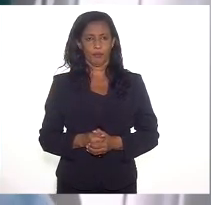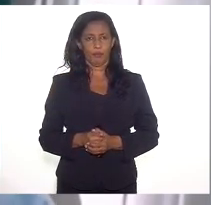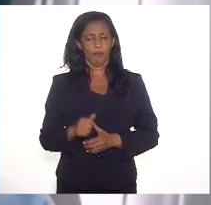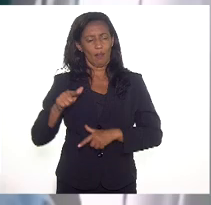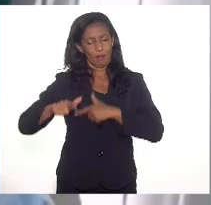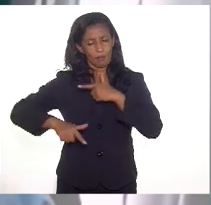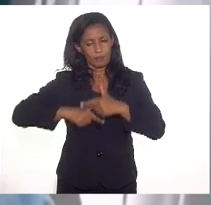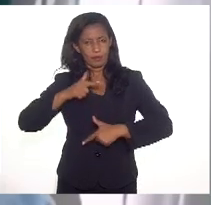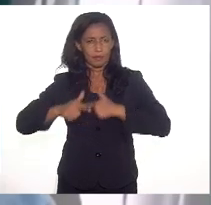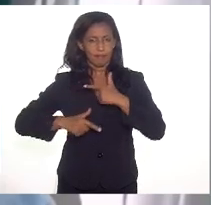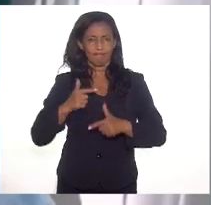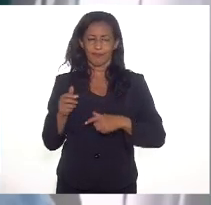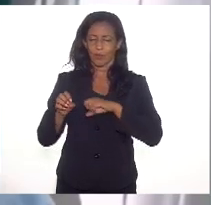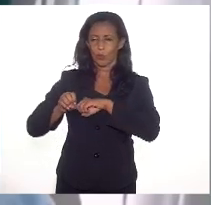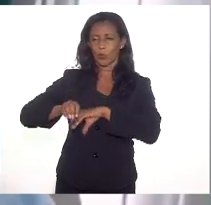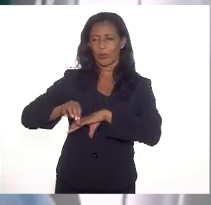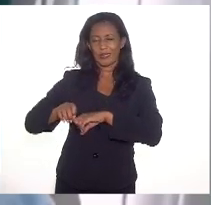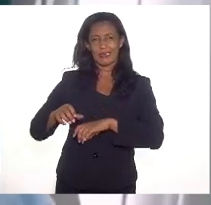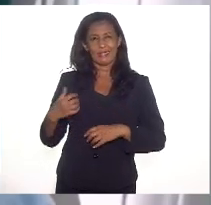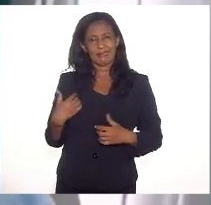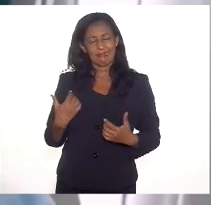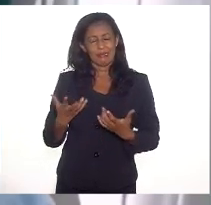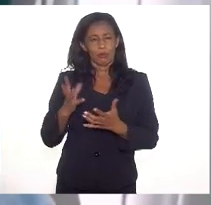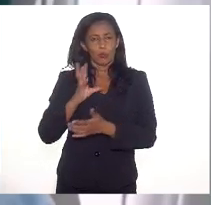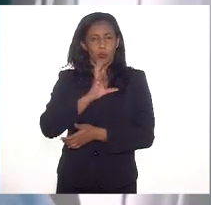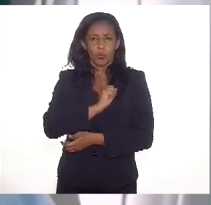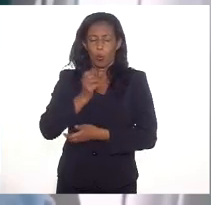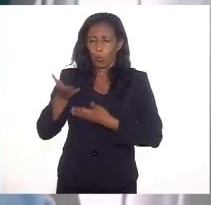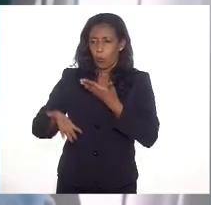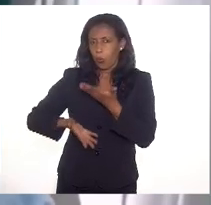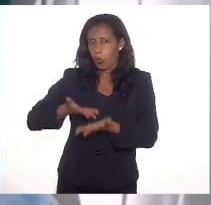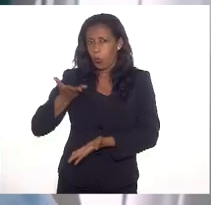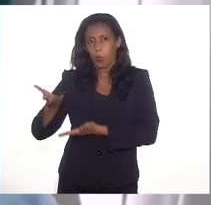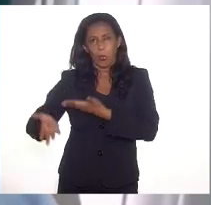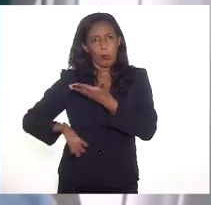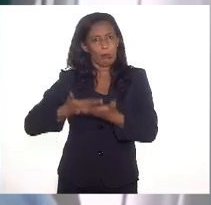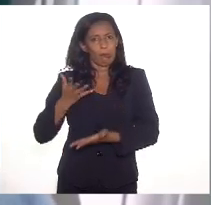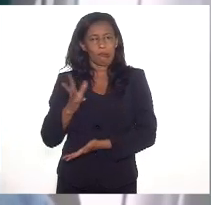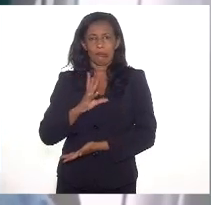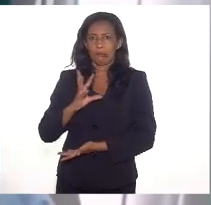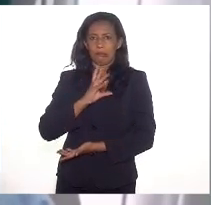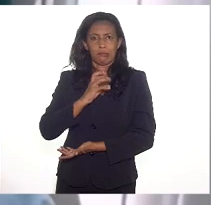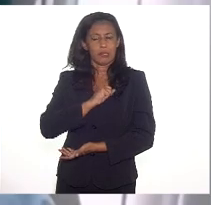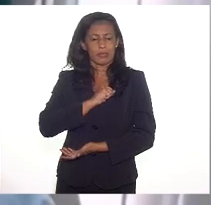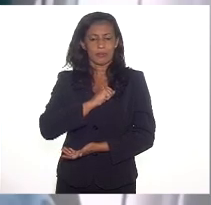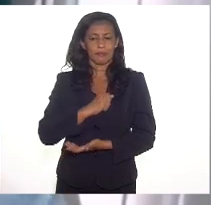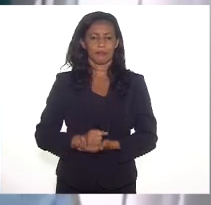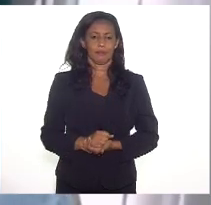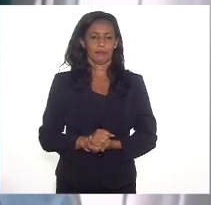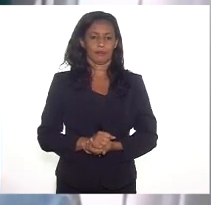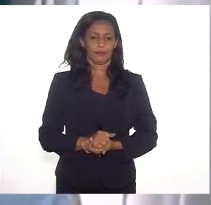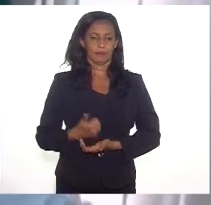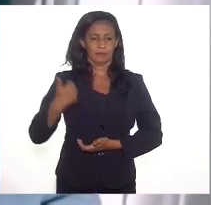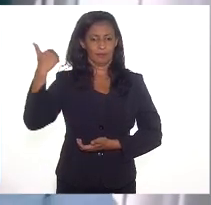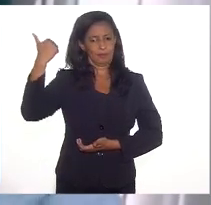educação, área que ele abraçou e se dedicou de maneira apaixonada.